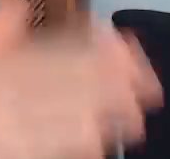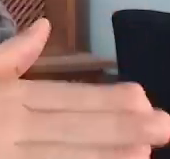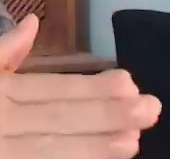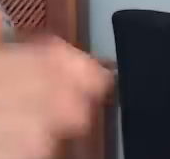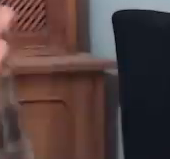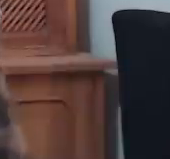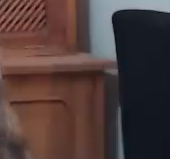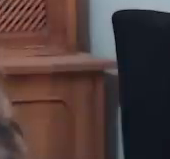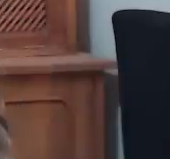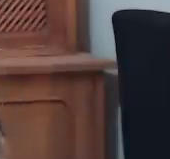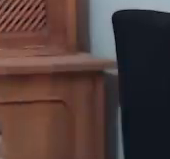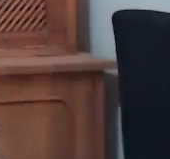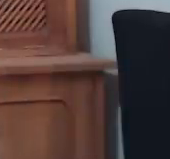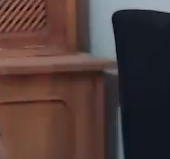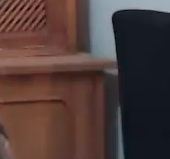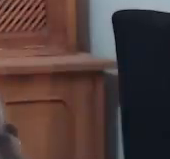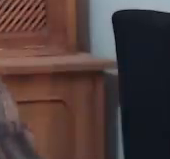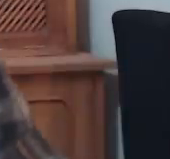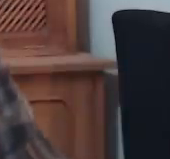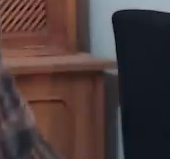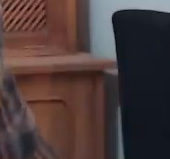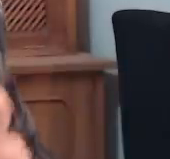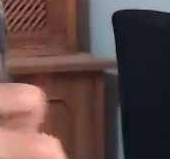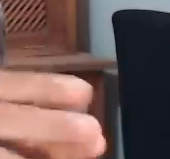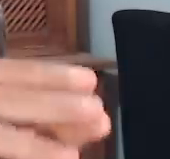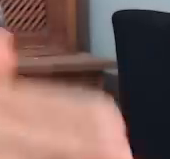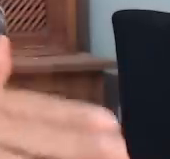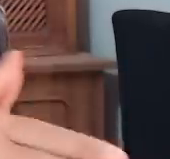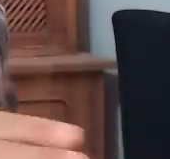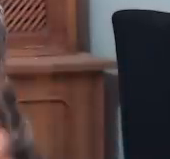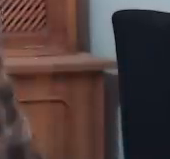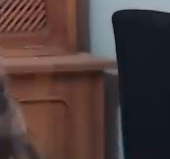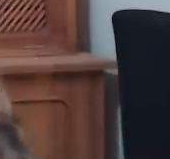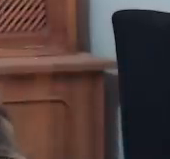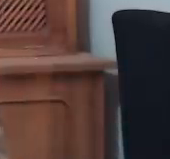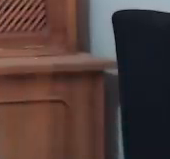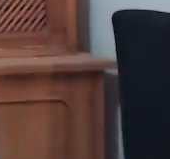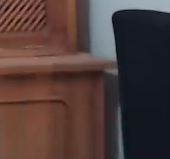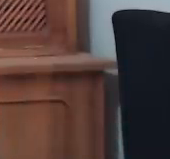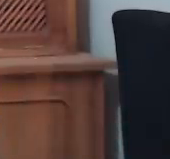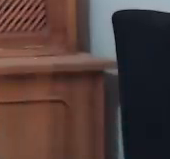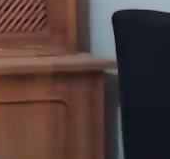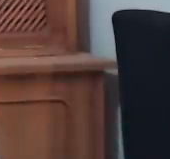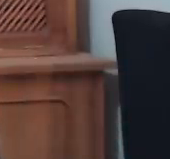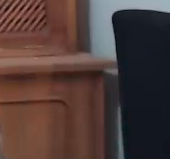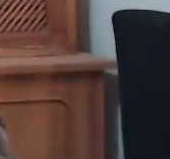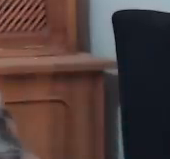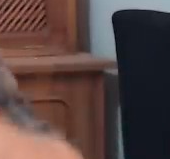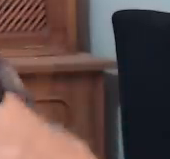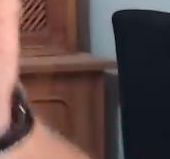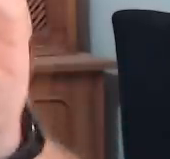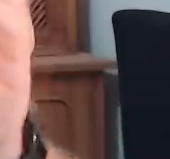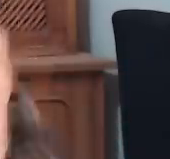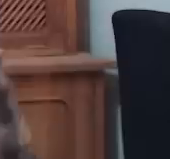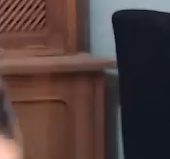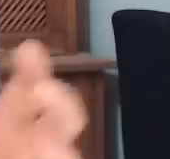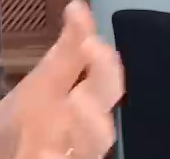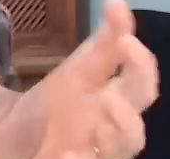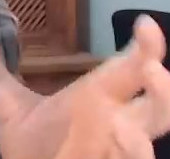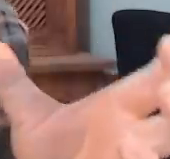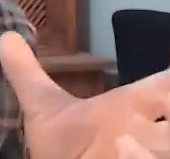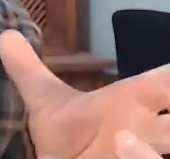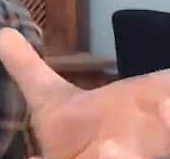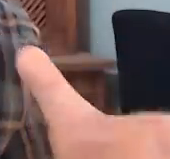I que acontece no Congresso Nacional e sobre a CPI que acontece na Câmara do Distrito Federal o que aconteceu